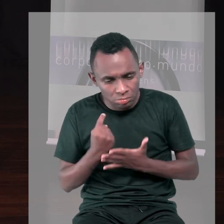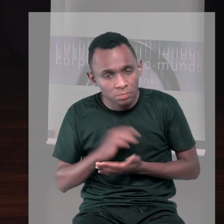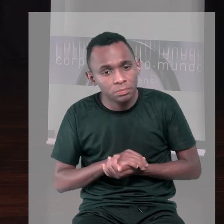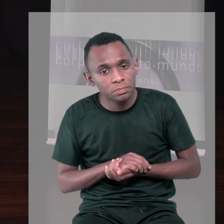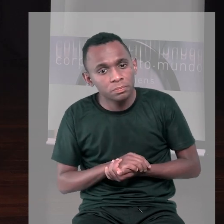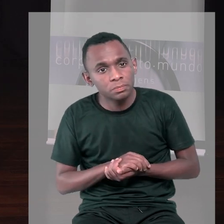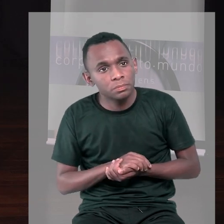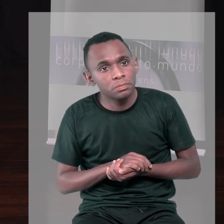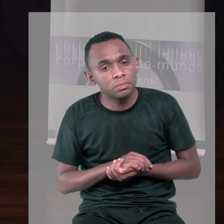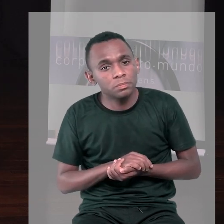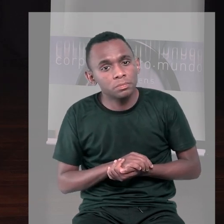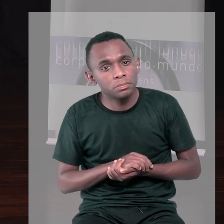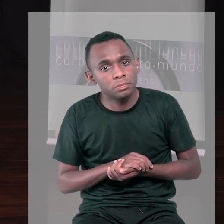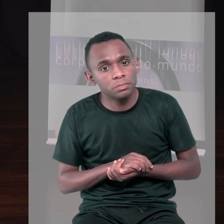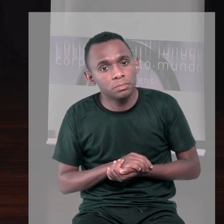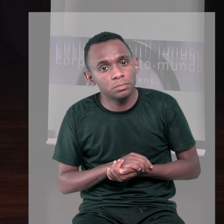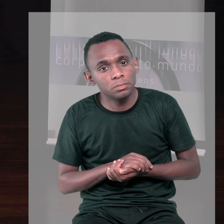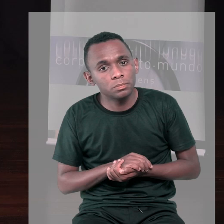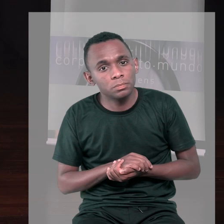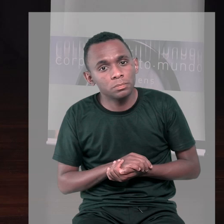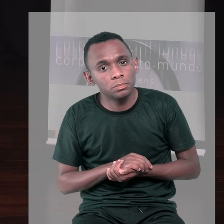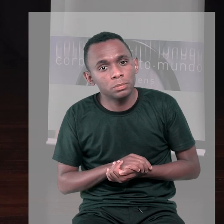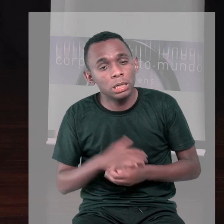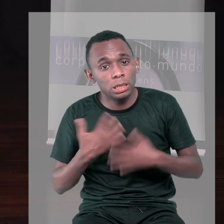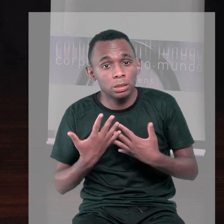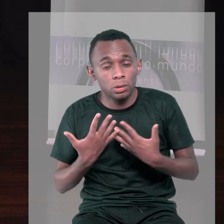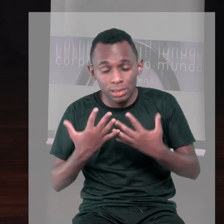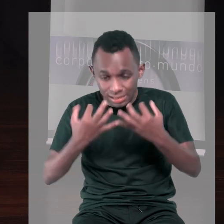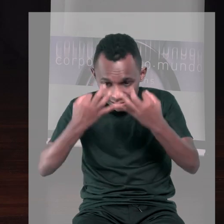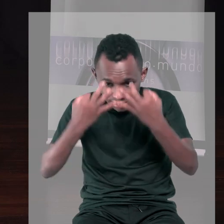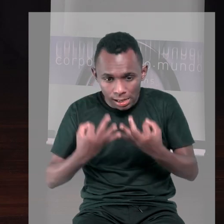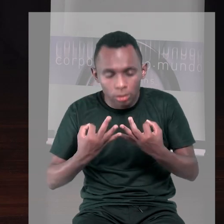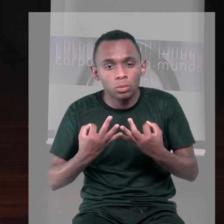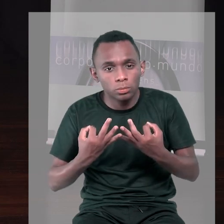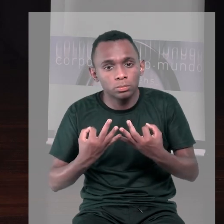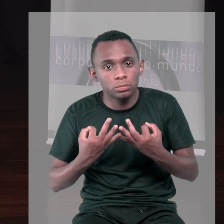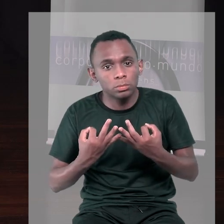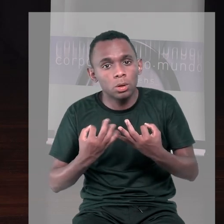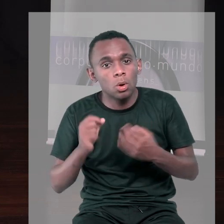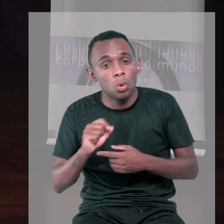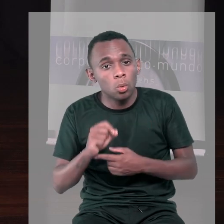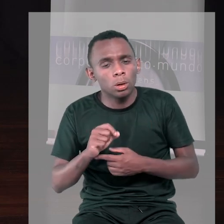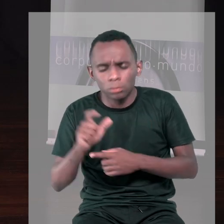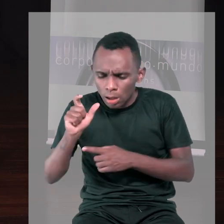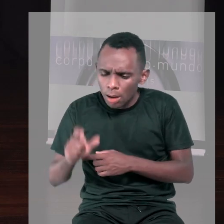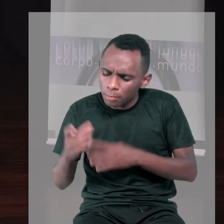é certo que a Arendt carrega um pouco nas tintas, né? Quando ela descreve. Eu acho